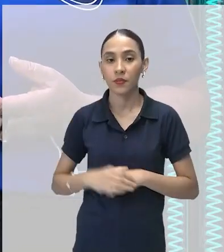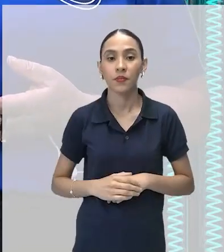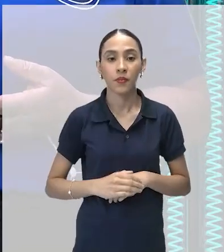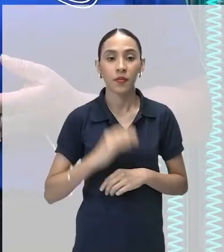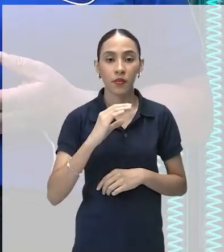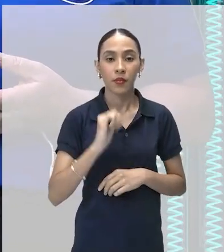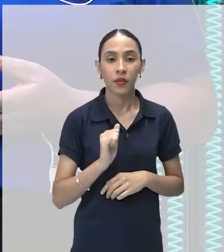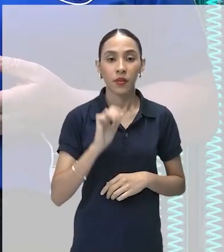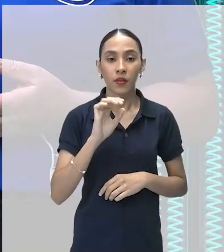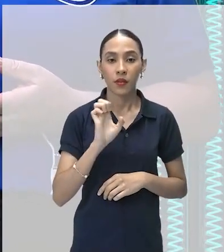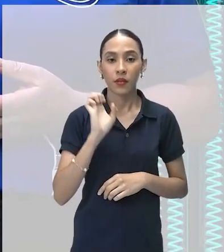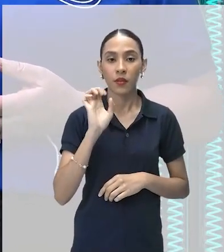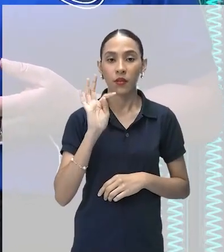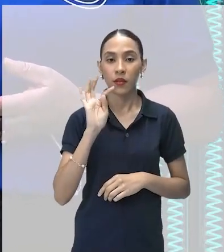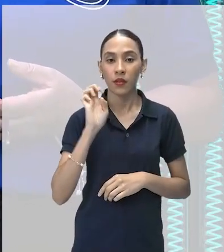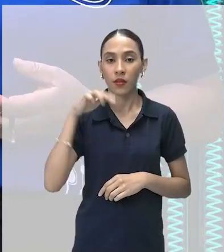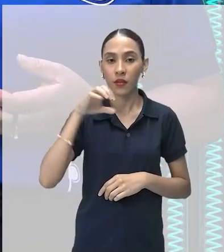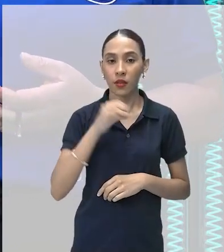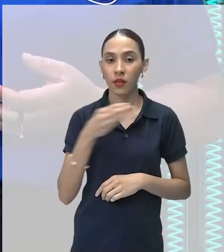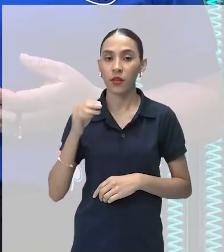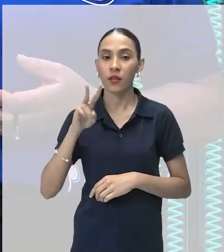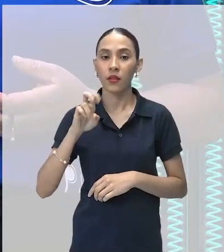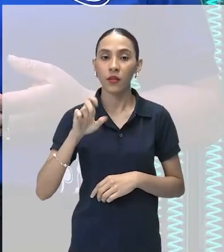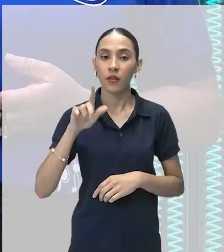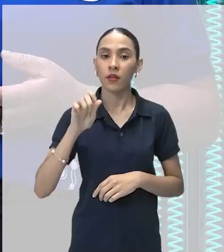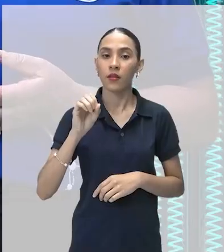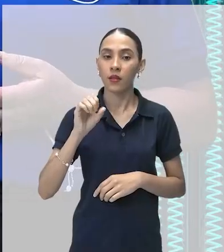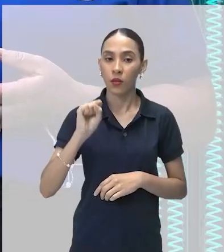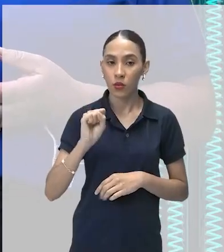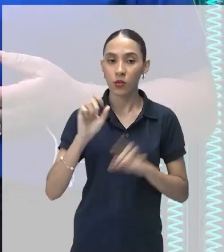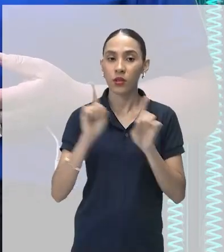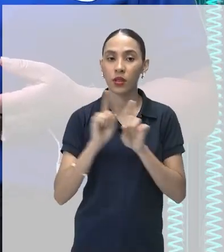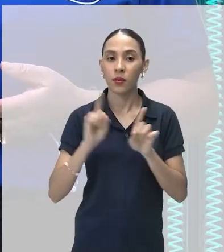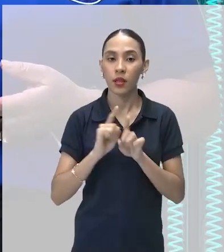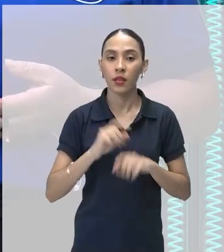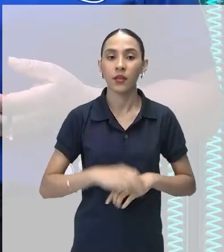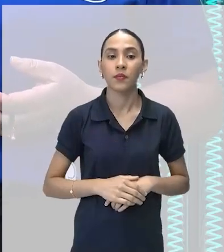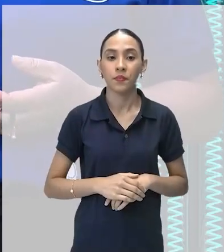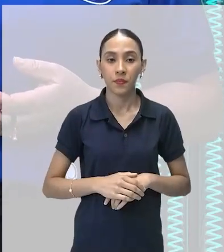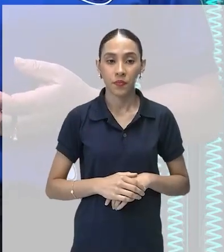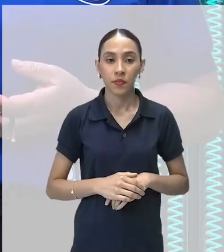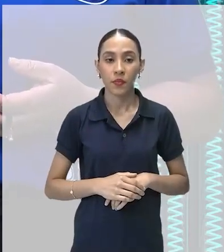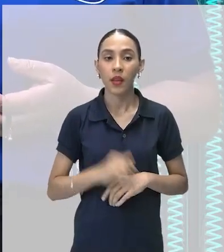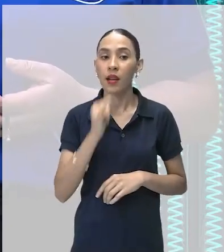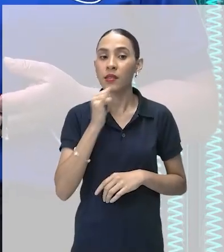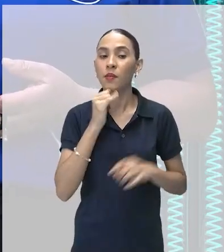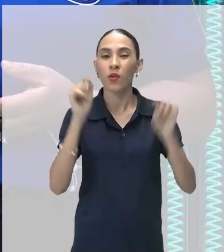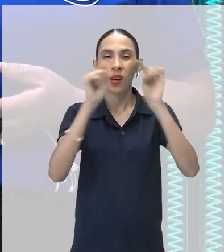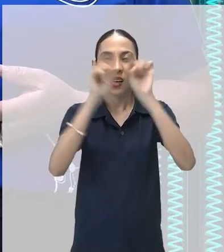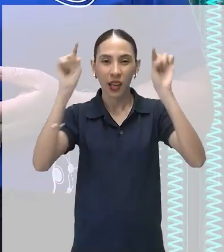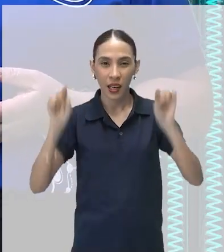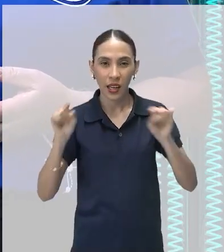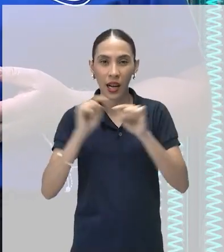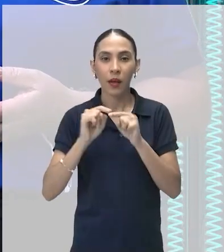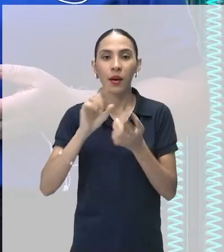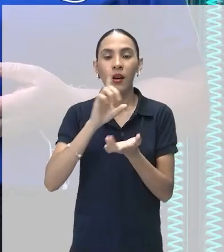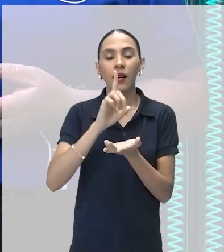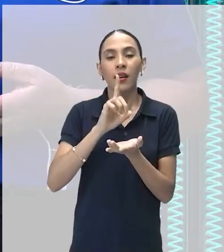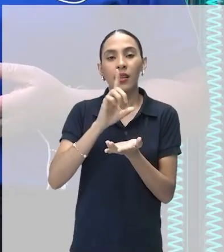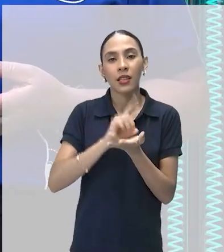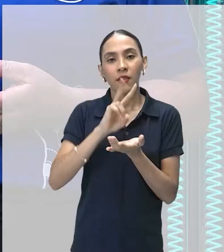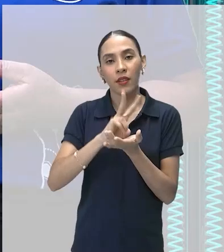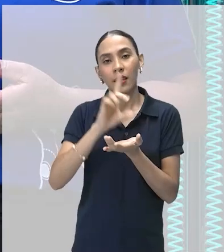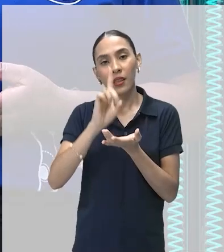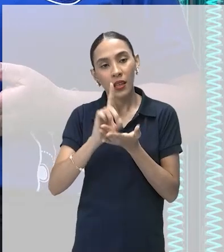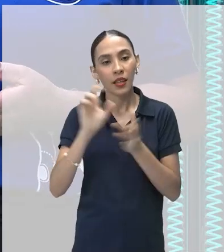temos do Caetano Veloso e os Mutantes. O Caetano Veloso faz, né, a capa desse disco, desse LP, e